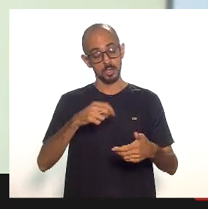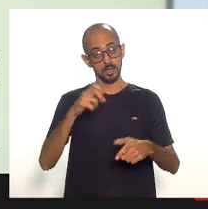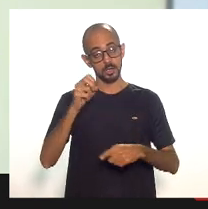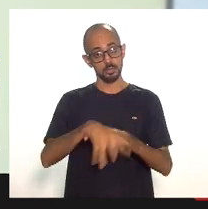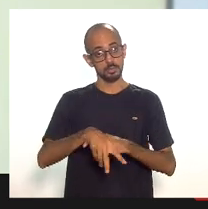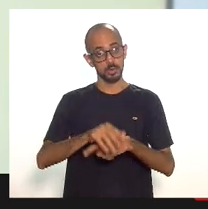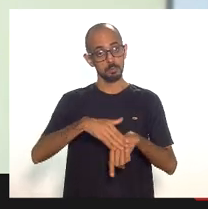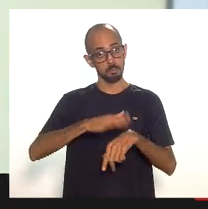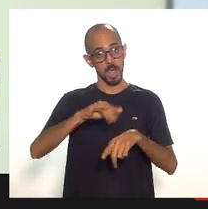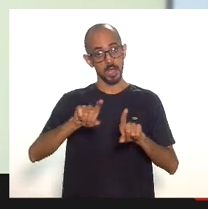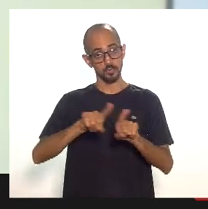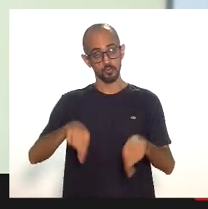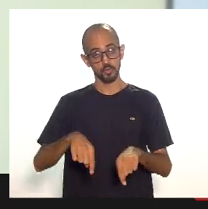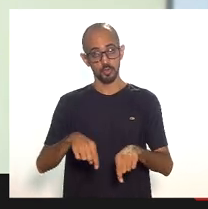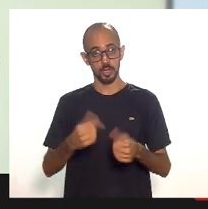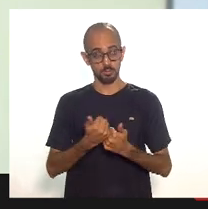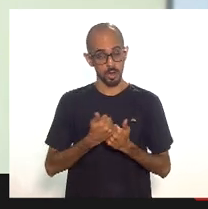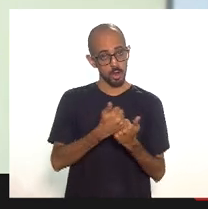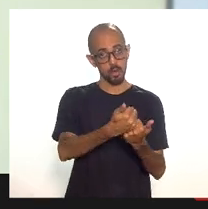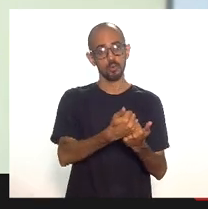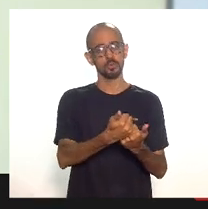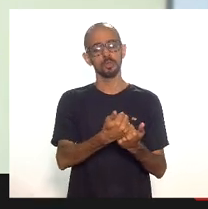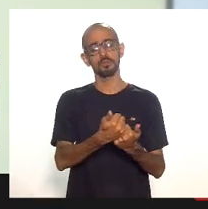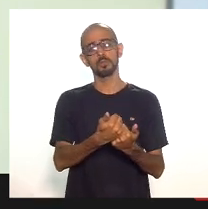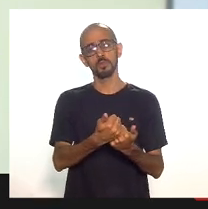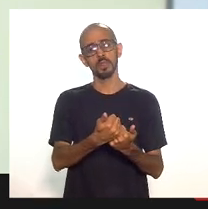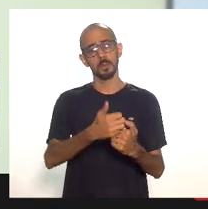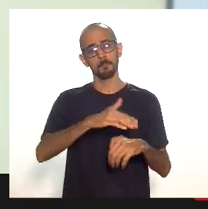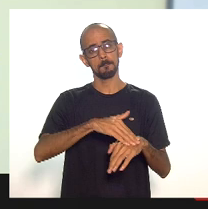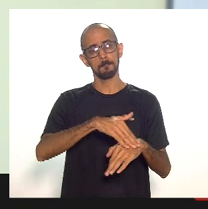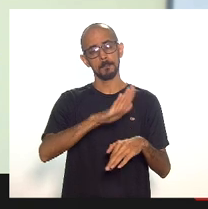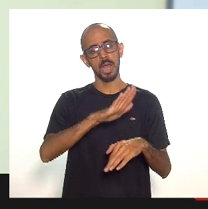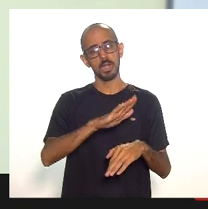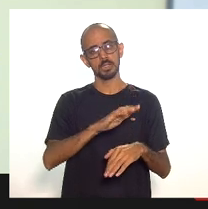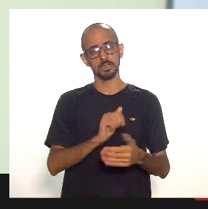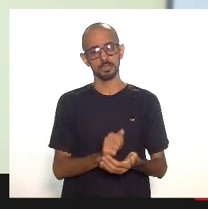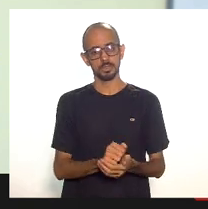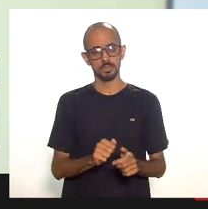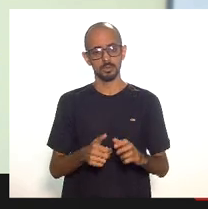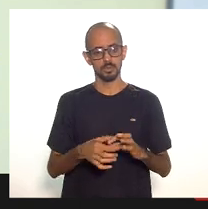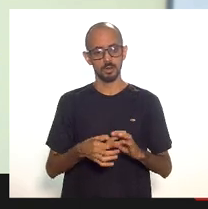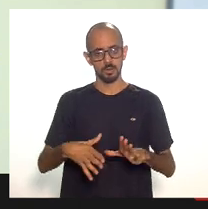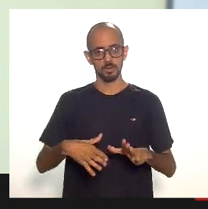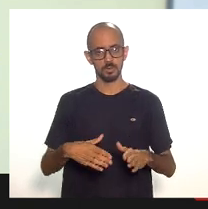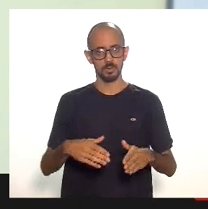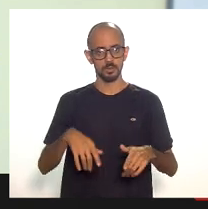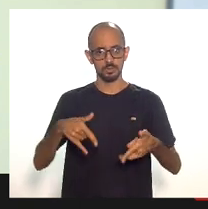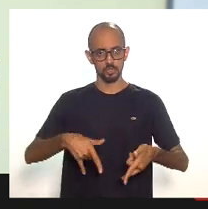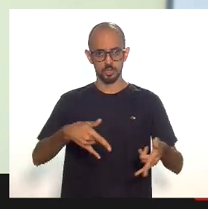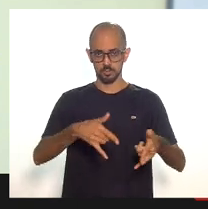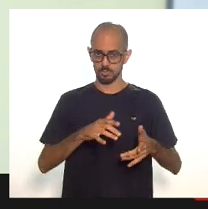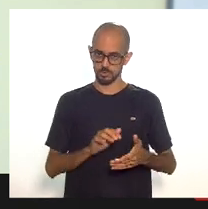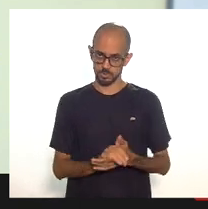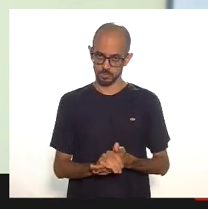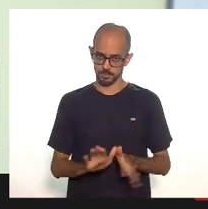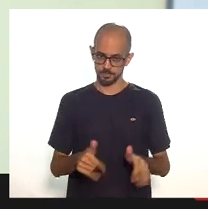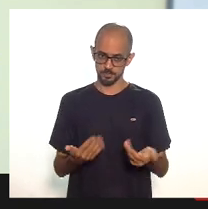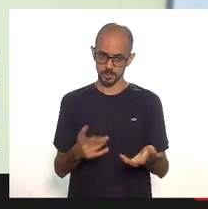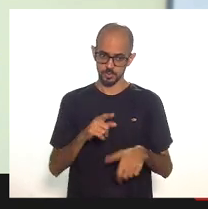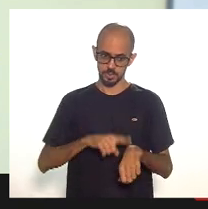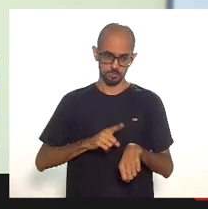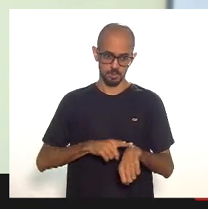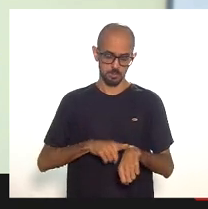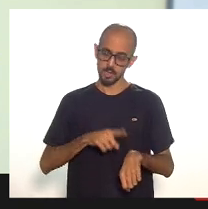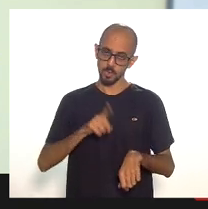que possa contribuir mais com a abertura de leitos. Por enquanto, é exatamente isso